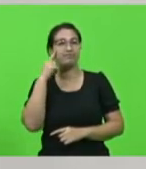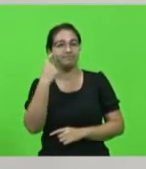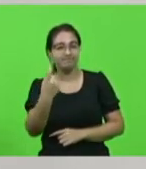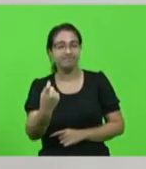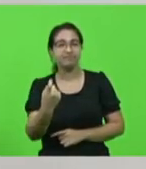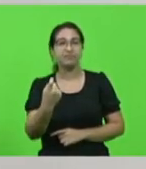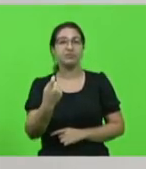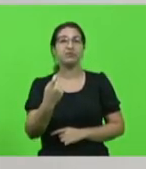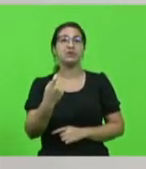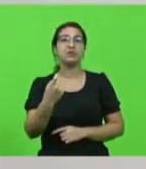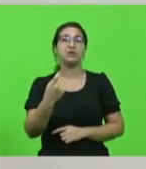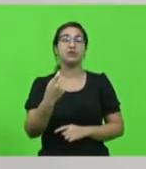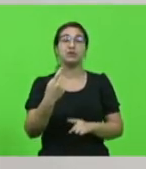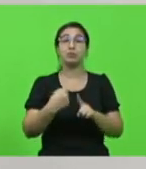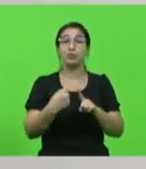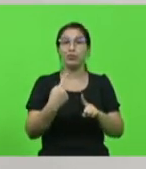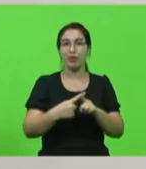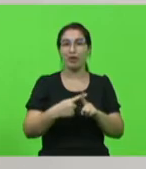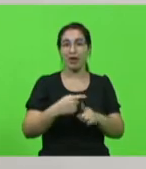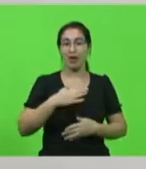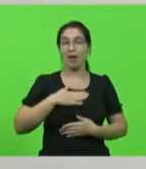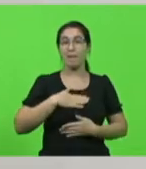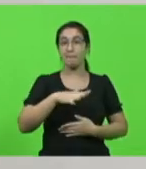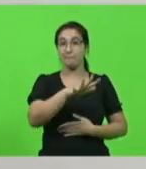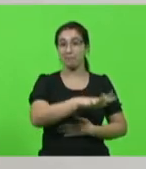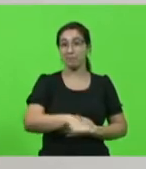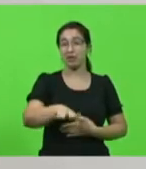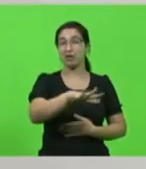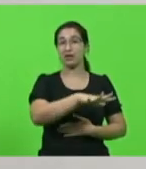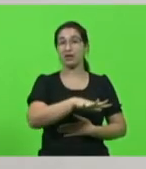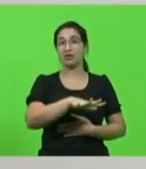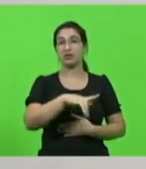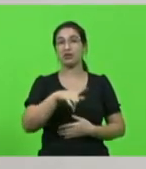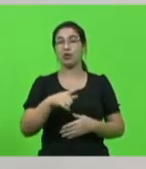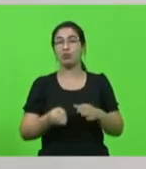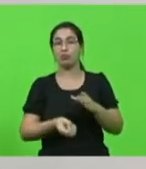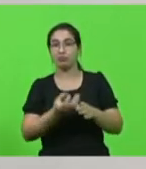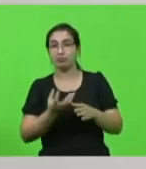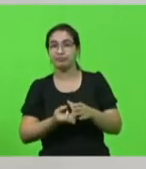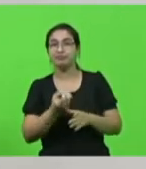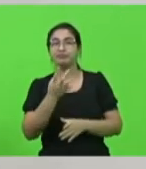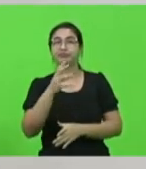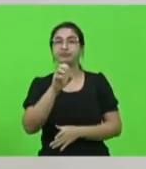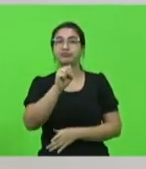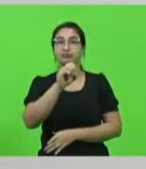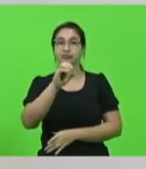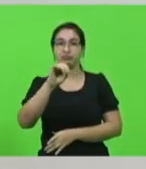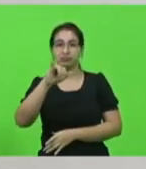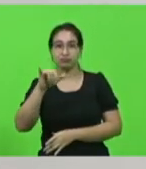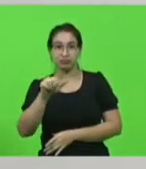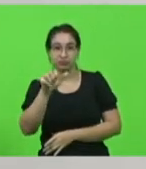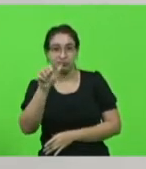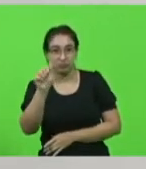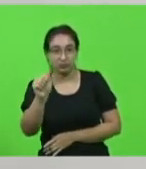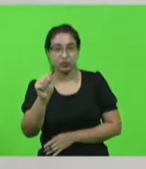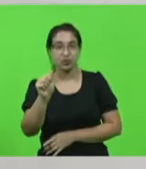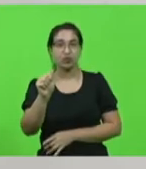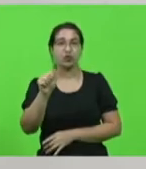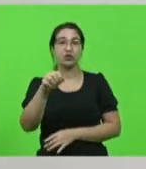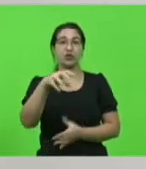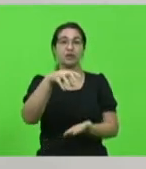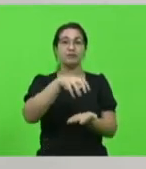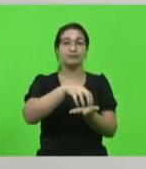minha região. Ele ali absorve toda a soja produzida no Planalto Norte, no